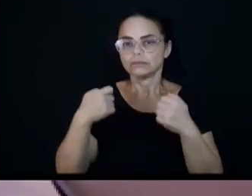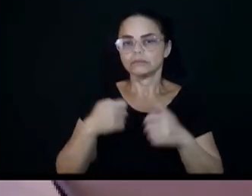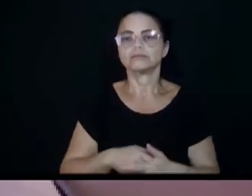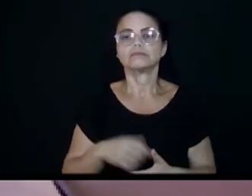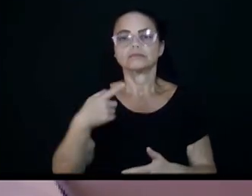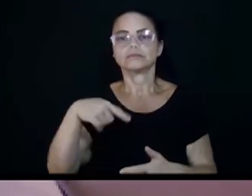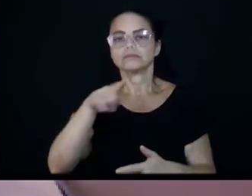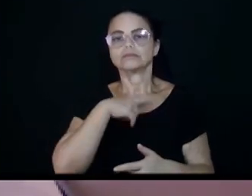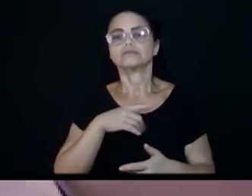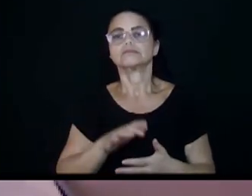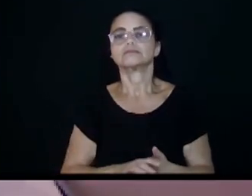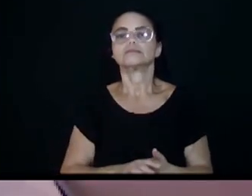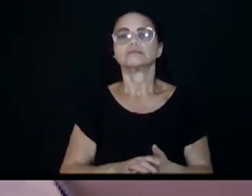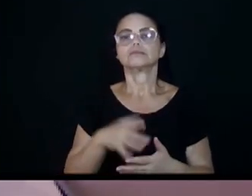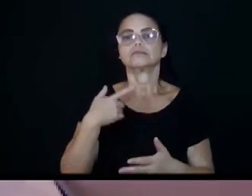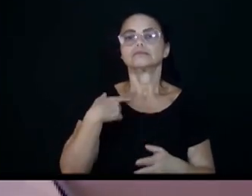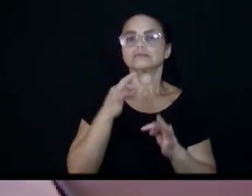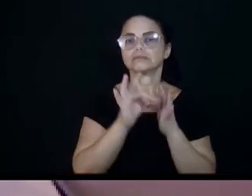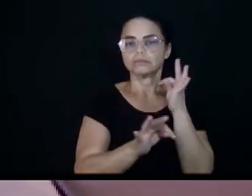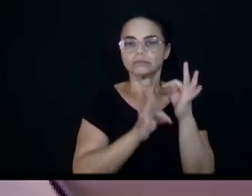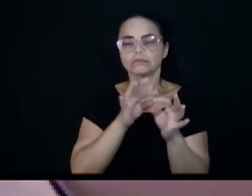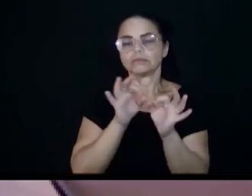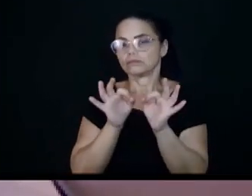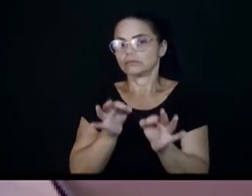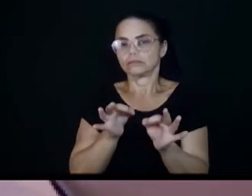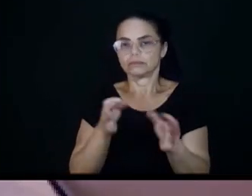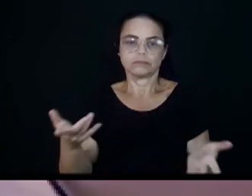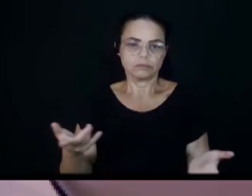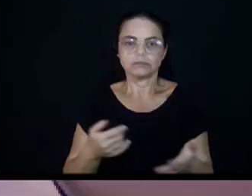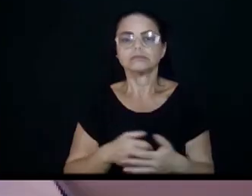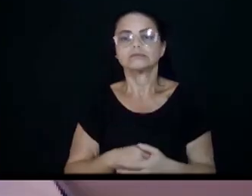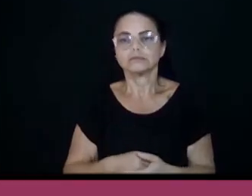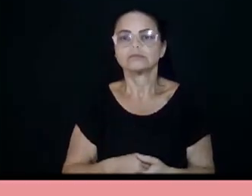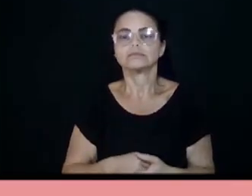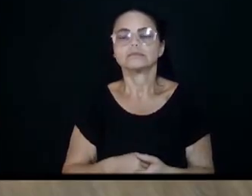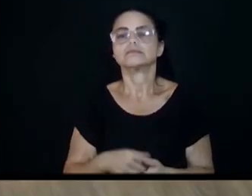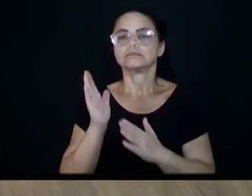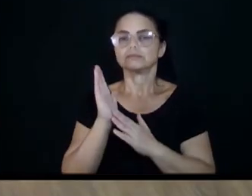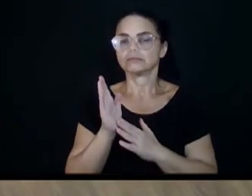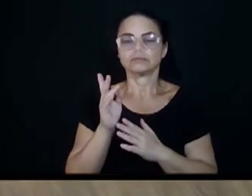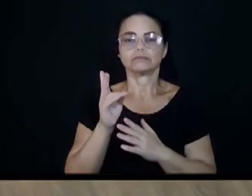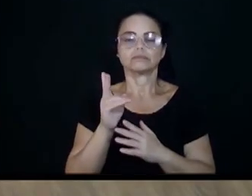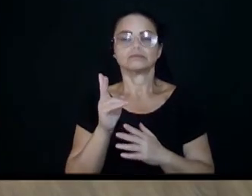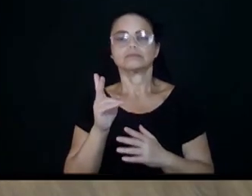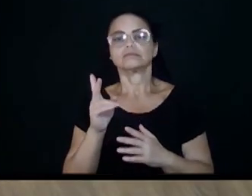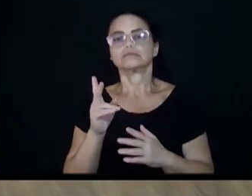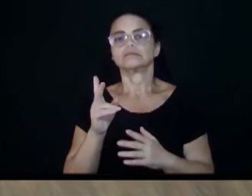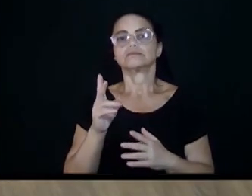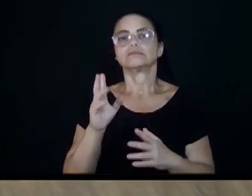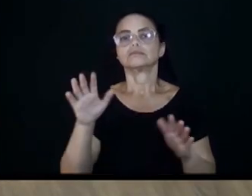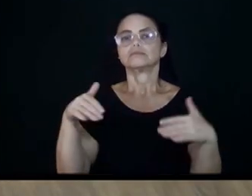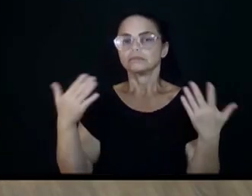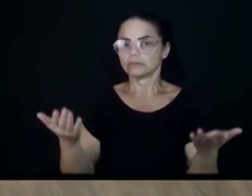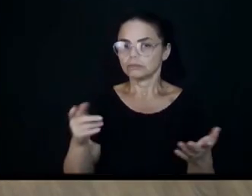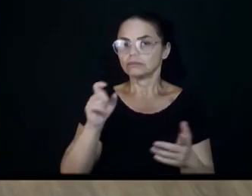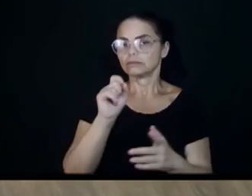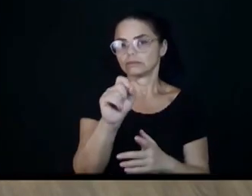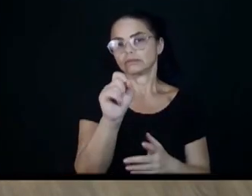seu tratamento em seguida, né? E, doutor Rafael, o que é